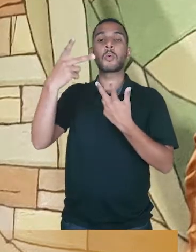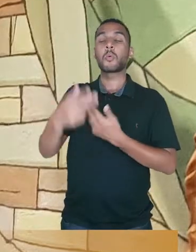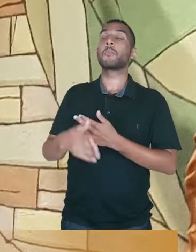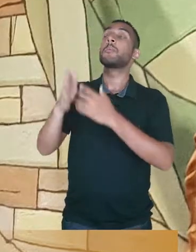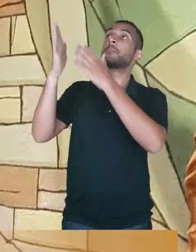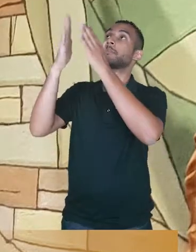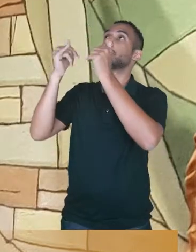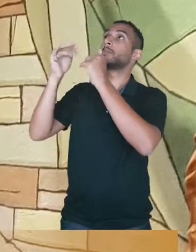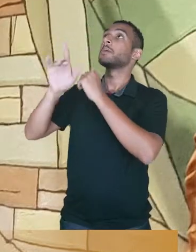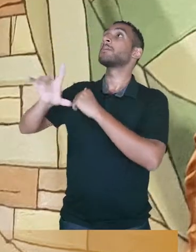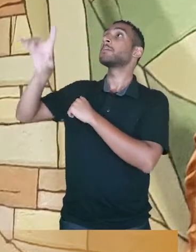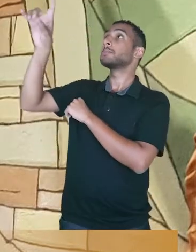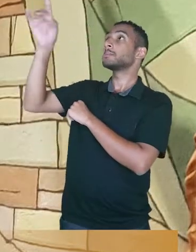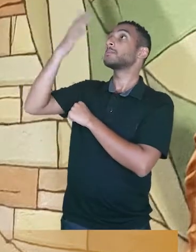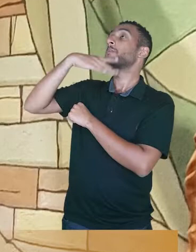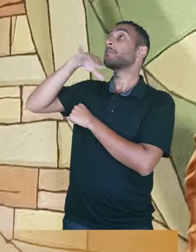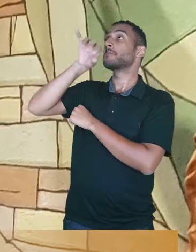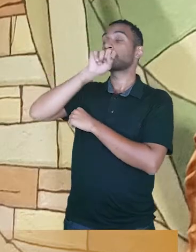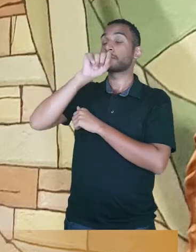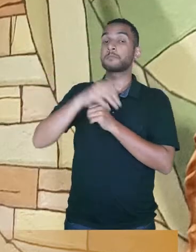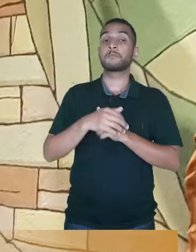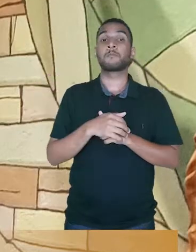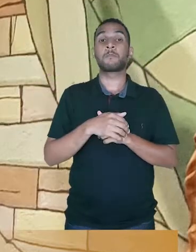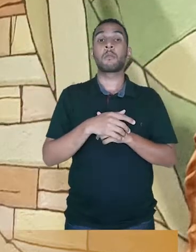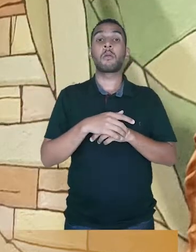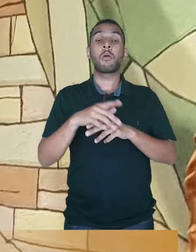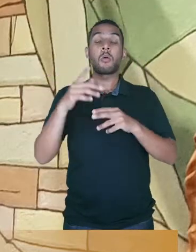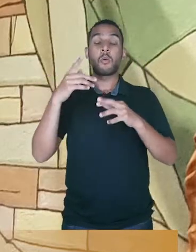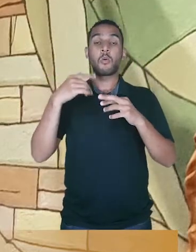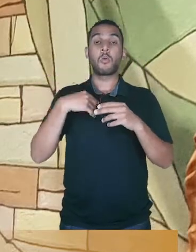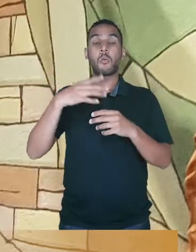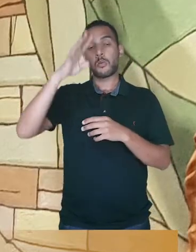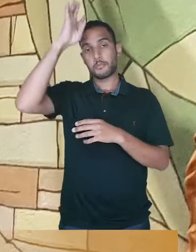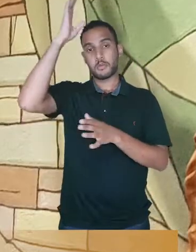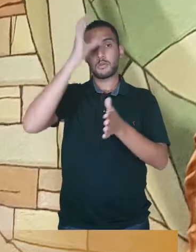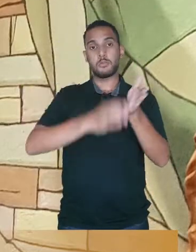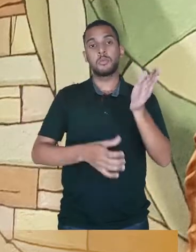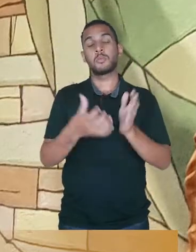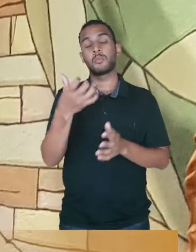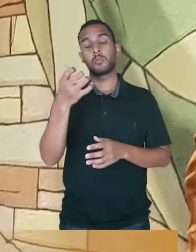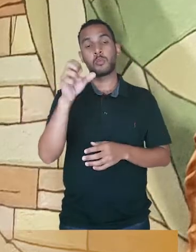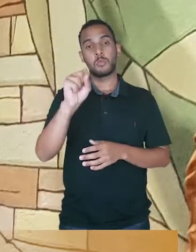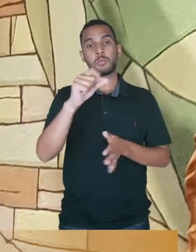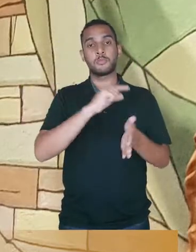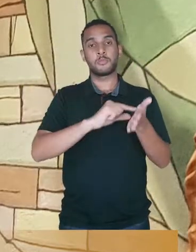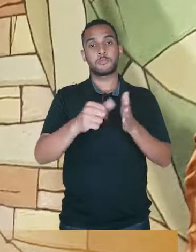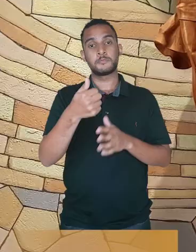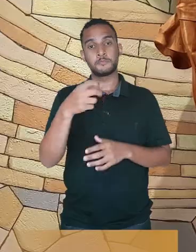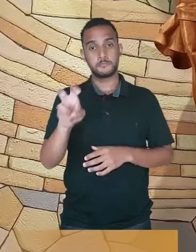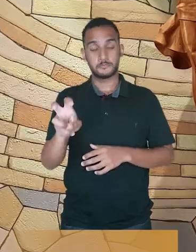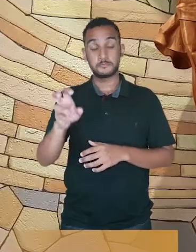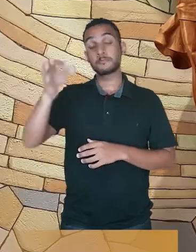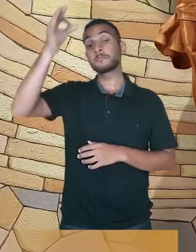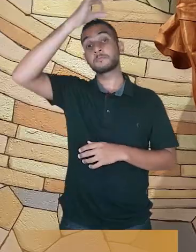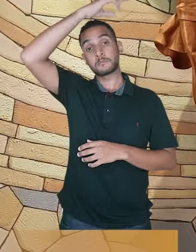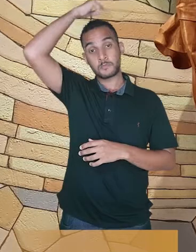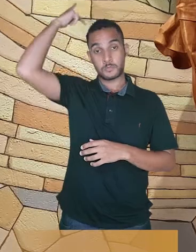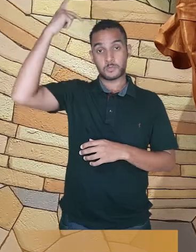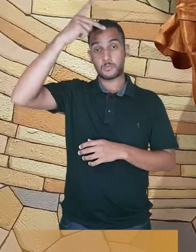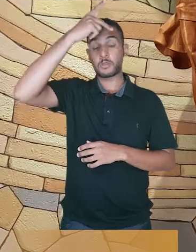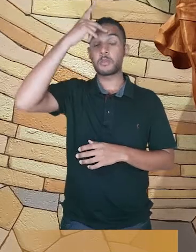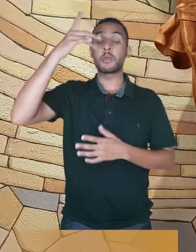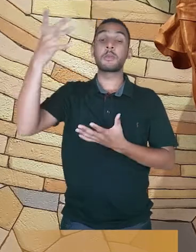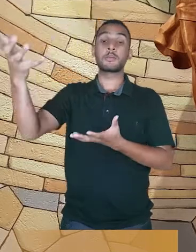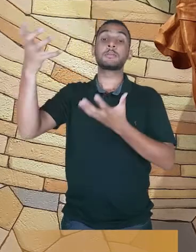pelo qual clamamos abbapai romanos capítulo 8 versículo 15 no espírito